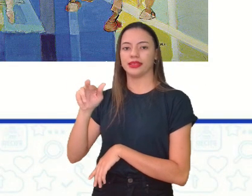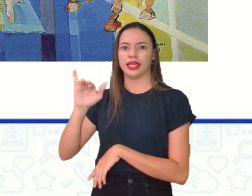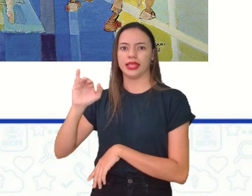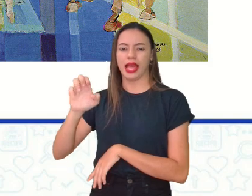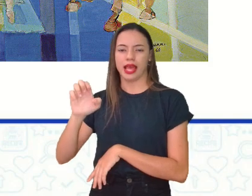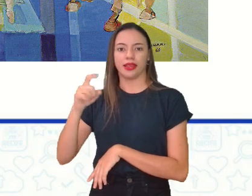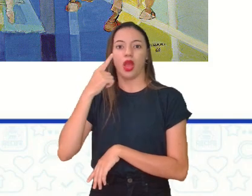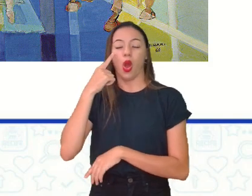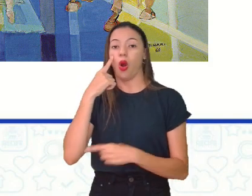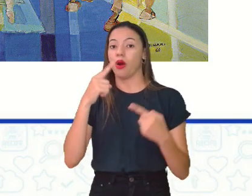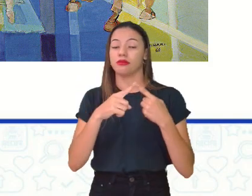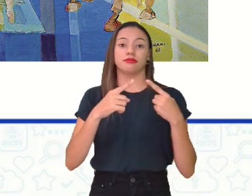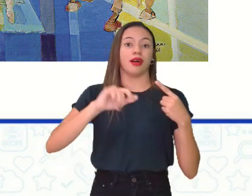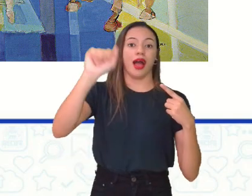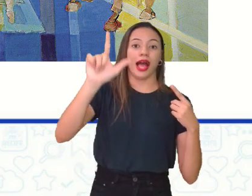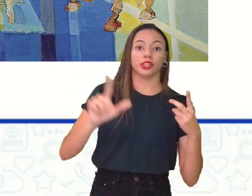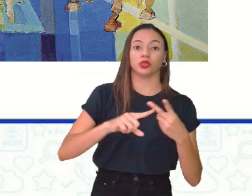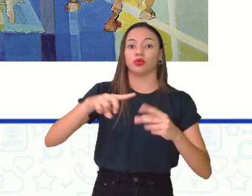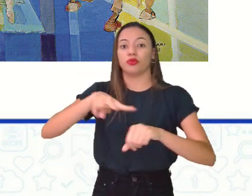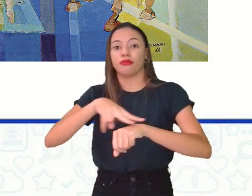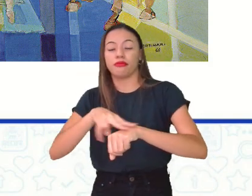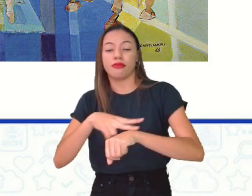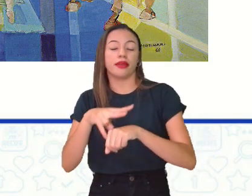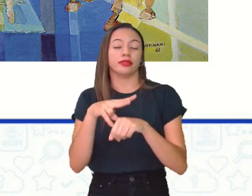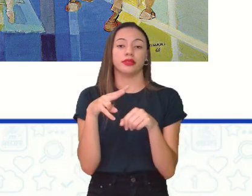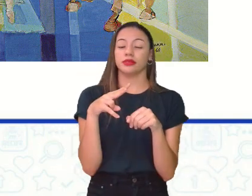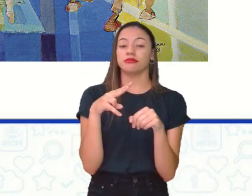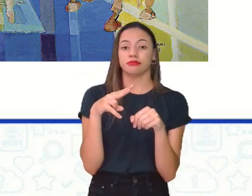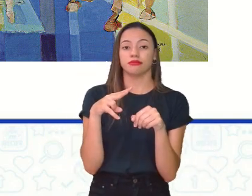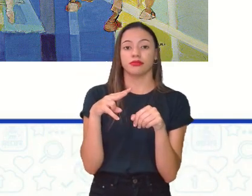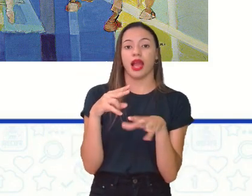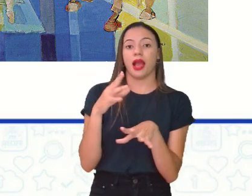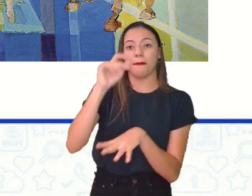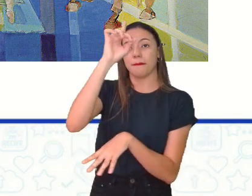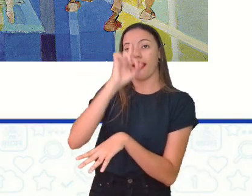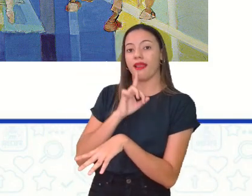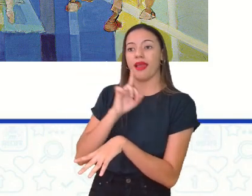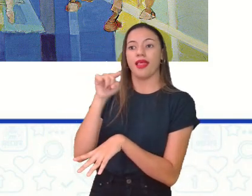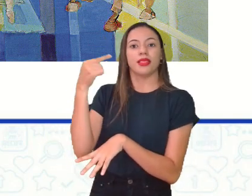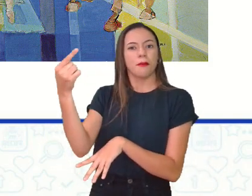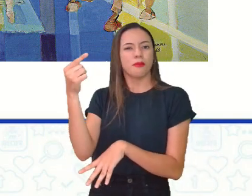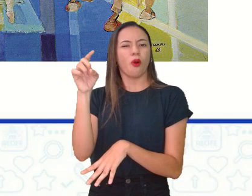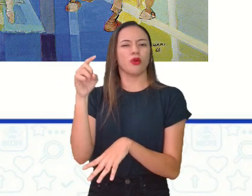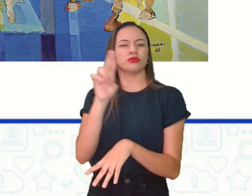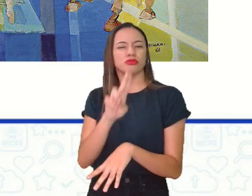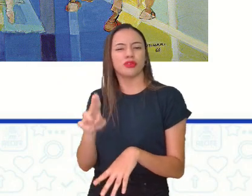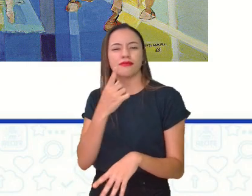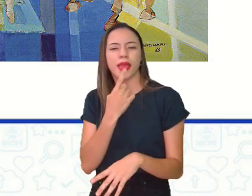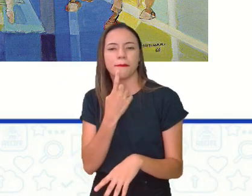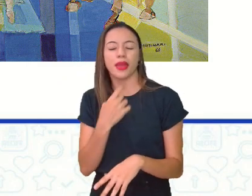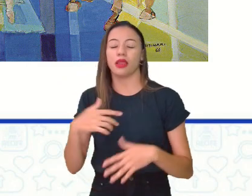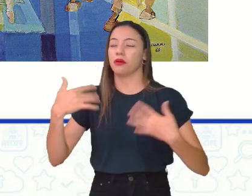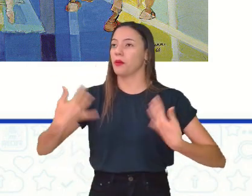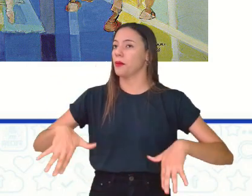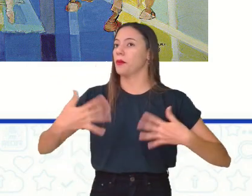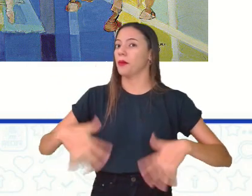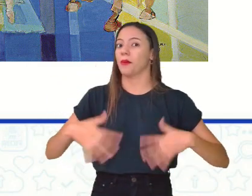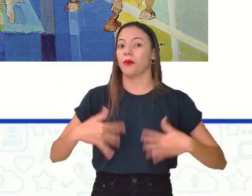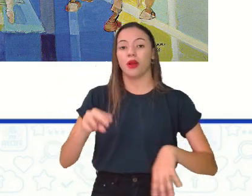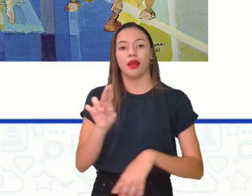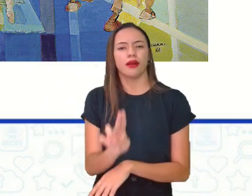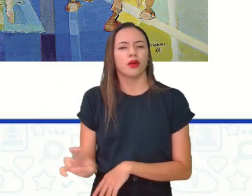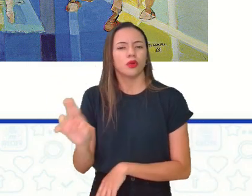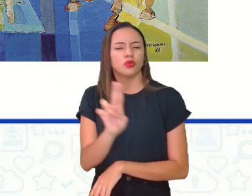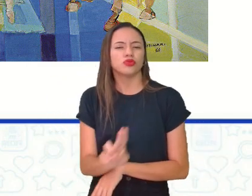com amarelo para o azul, e vários tons de azul, até ele ir entrando para o vermelho. Então, é uma obra onde ele